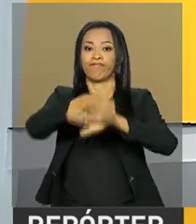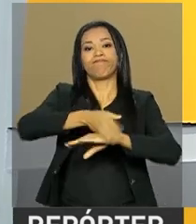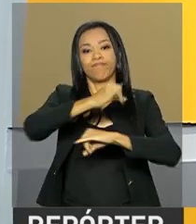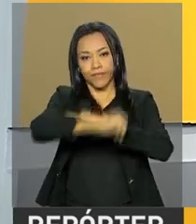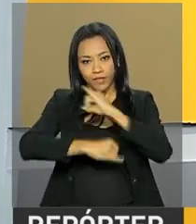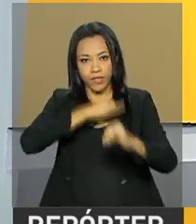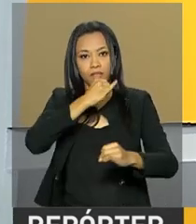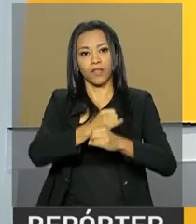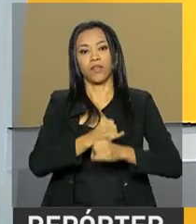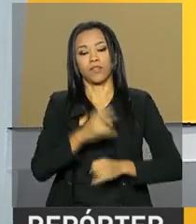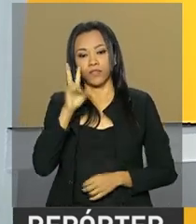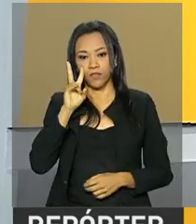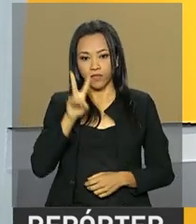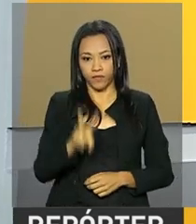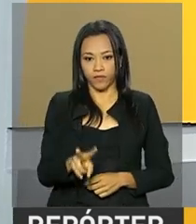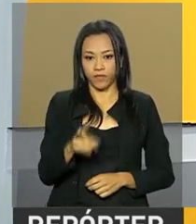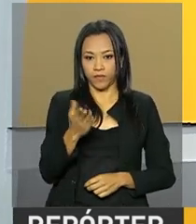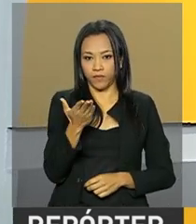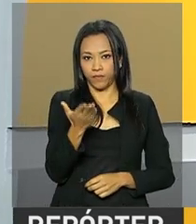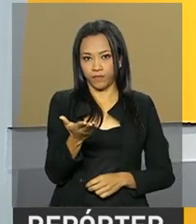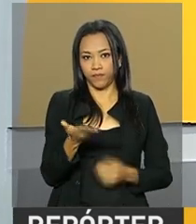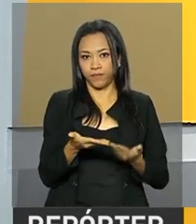internet em